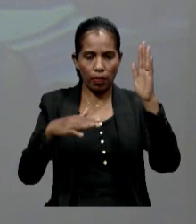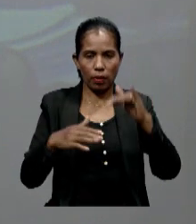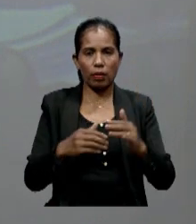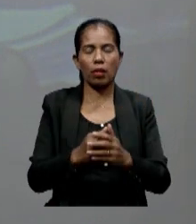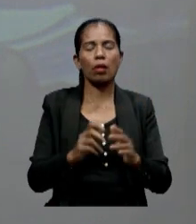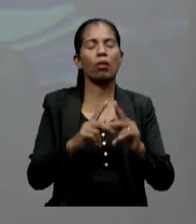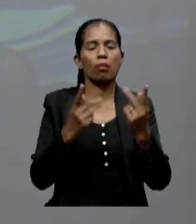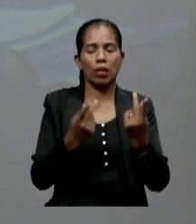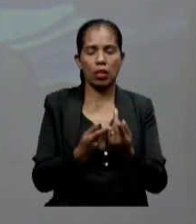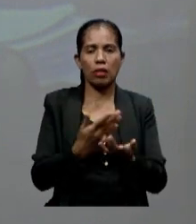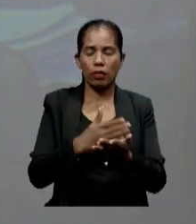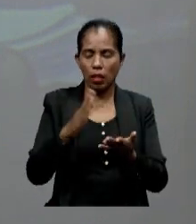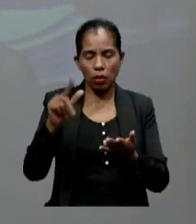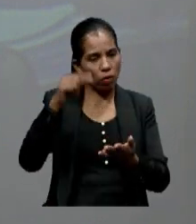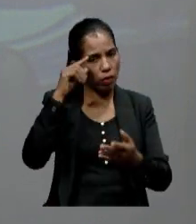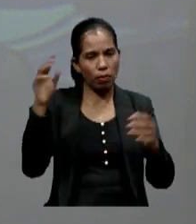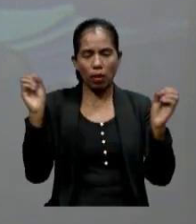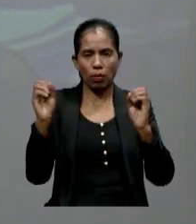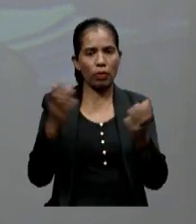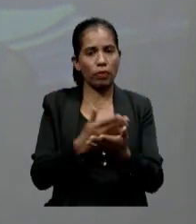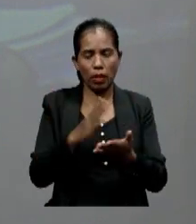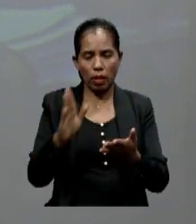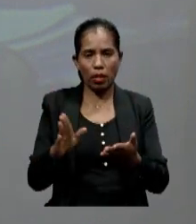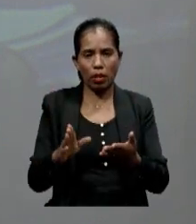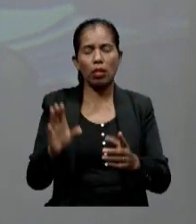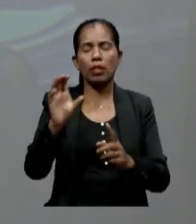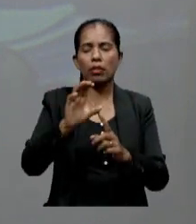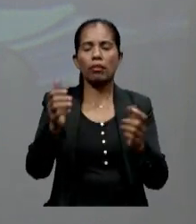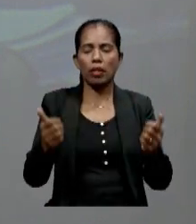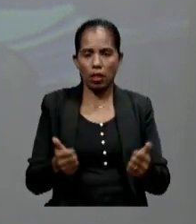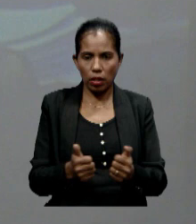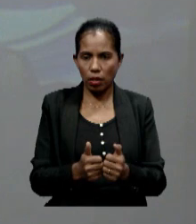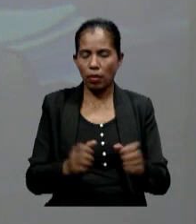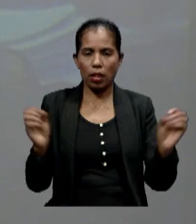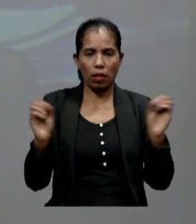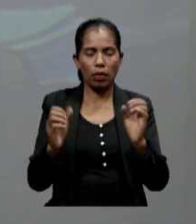a fábrica, ou governo para a coi fábrica, ou se fialeia ele.